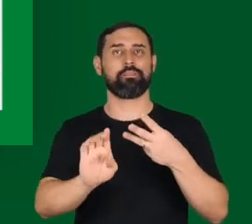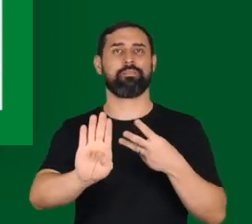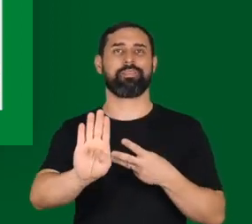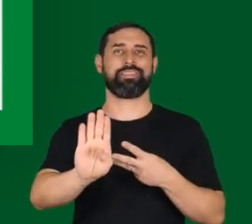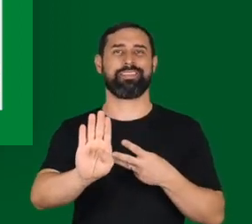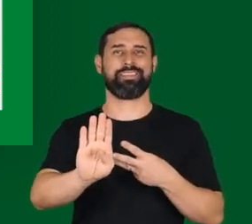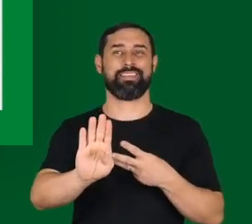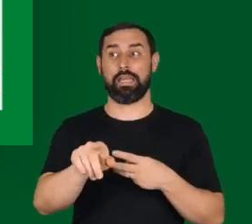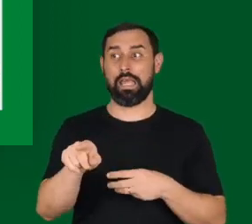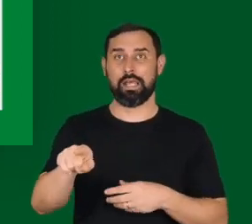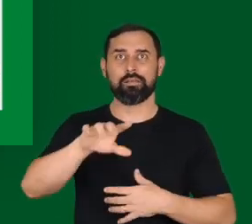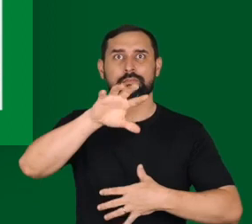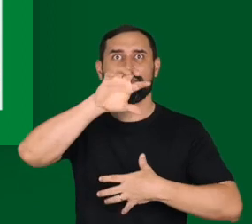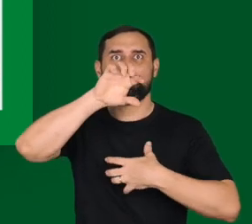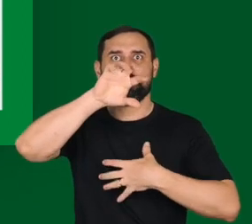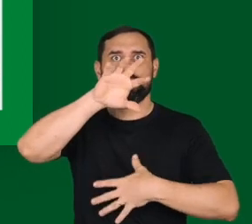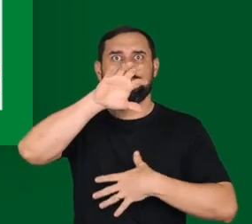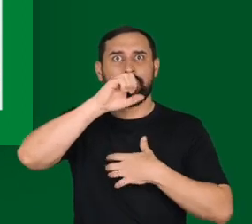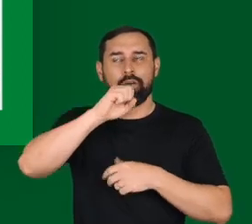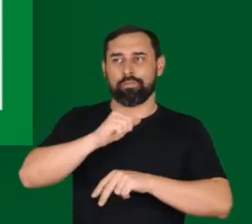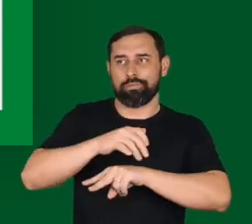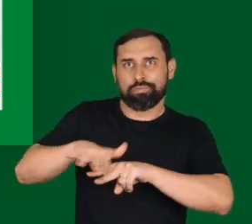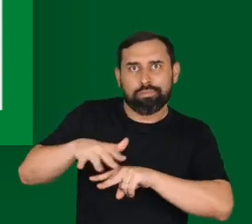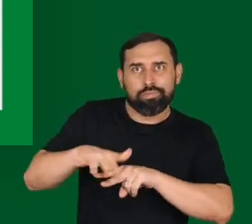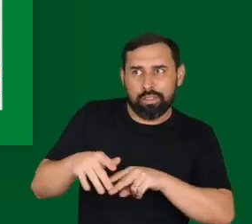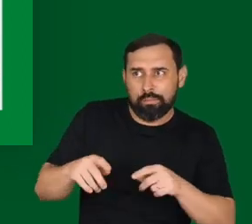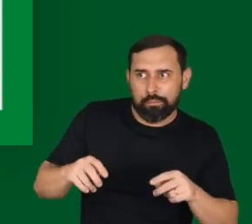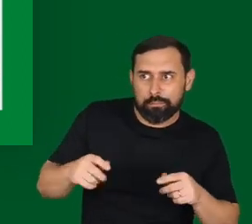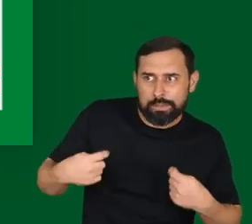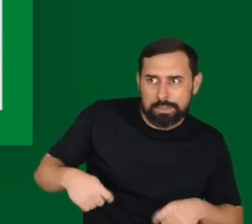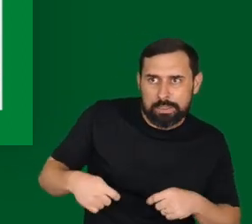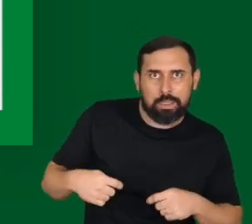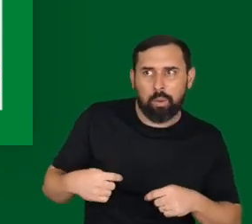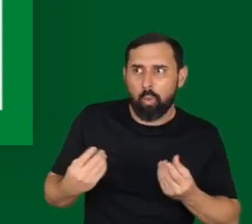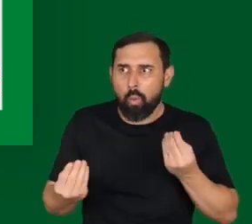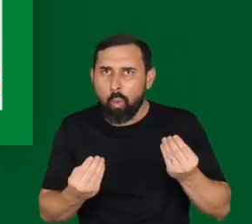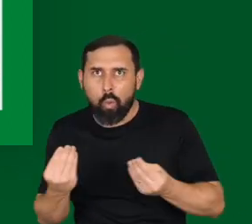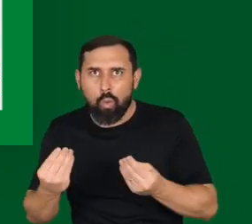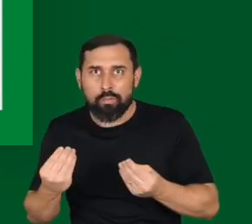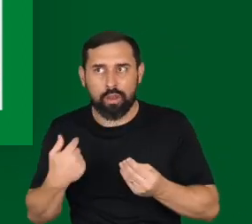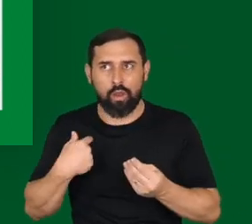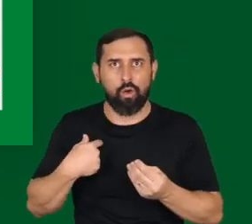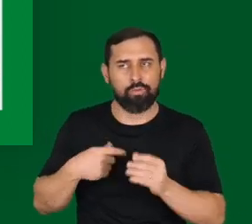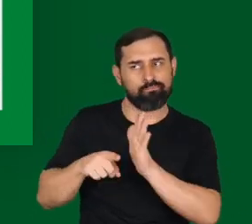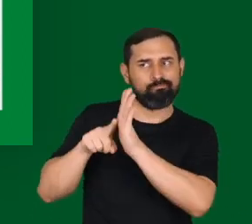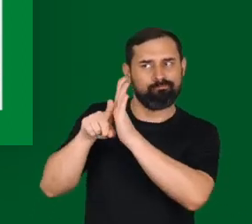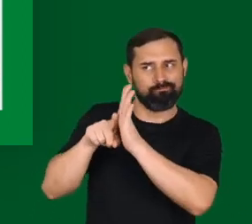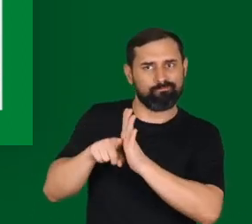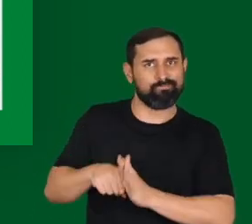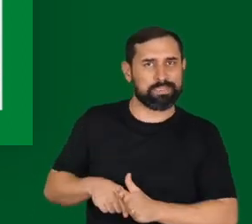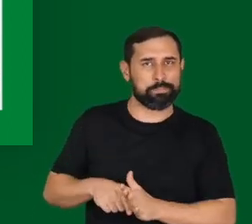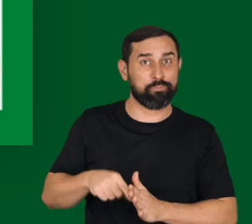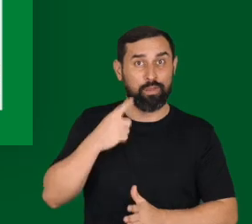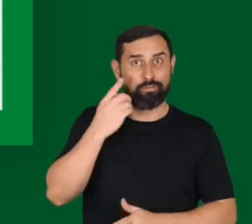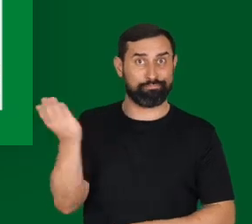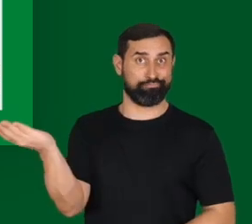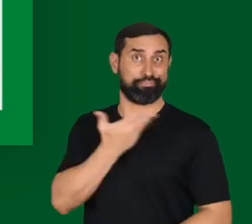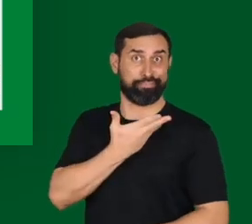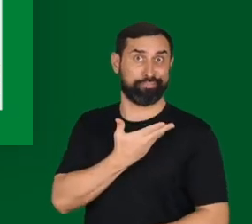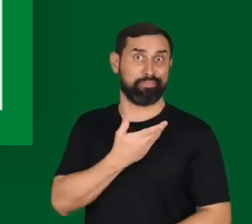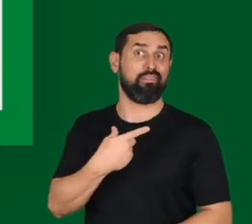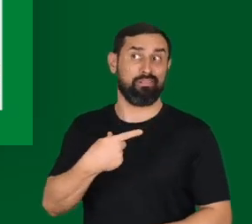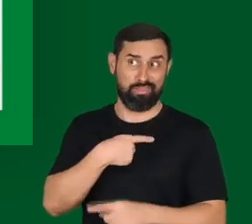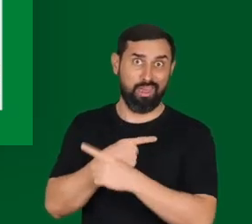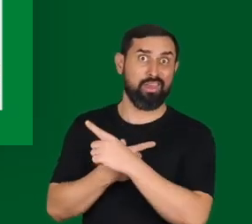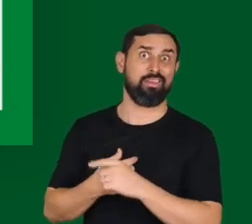e colocar o colar cervical. Vamos para o B, que é a respiração e ventilação. Reconhecer troca gasosa deficiente. E